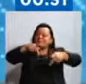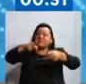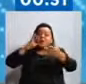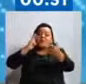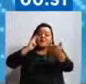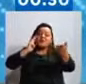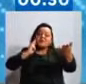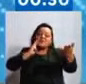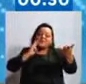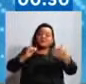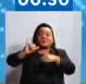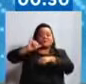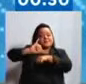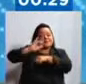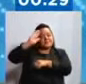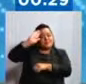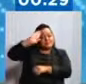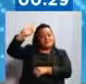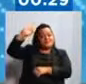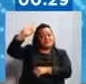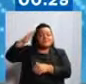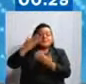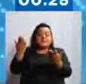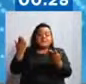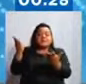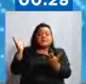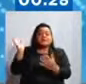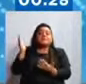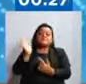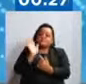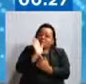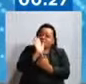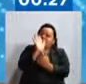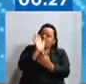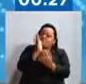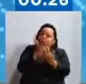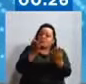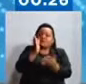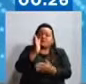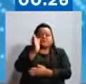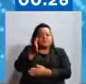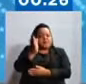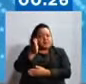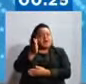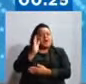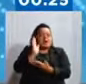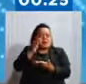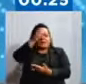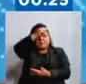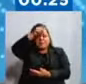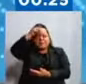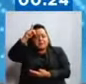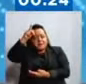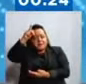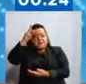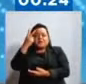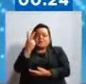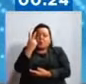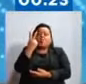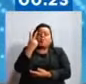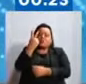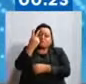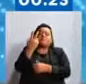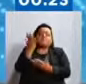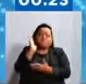E, ao mesmo tempo, quero me apresentar. Já fui prefeito por dois mandatos, vereador, presidente da Câmara.